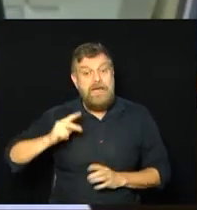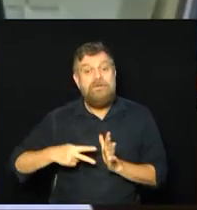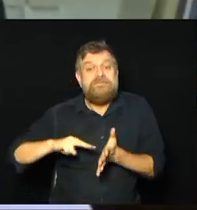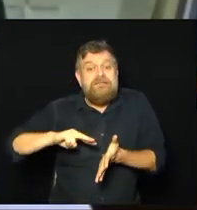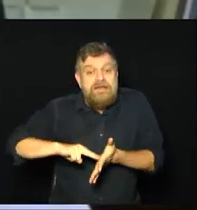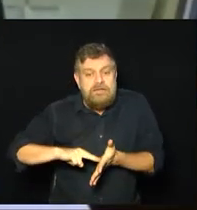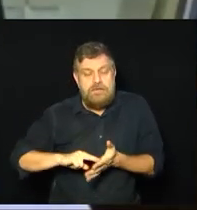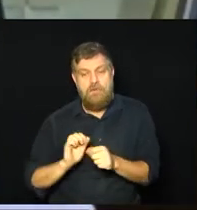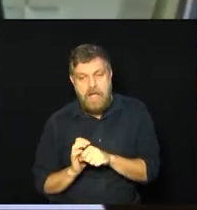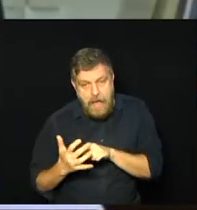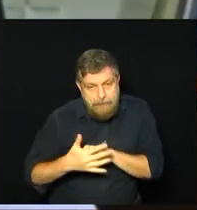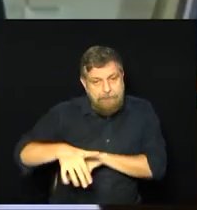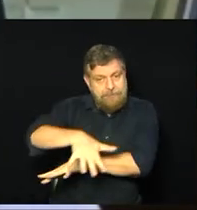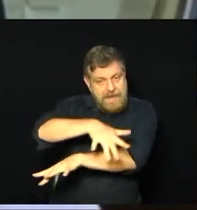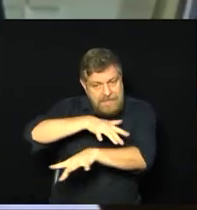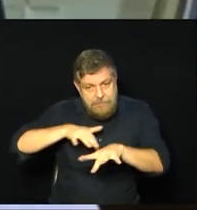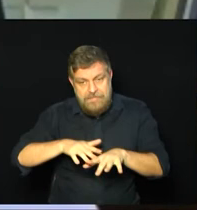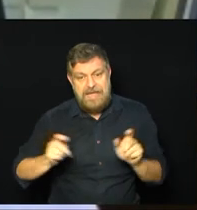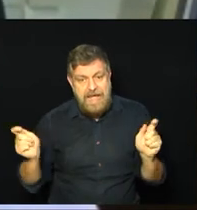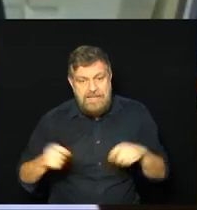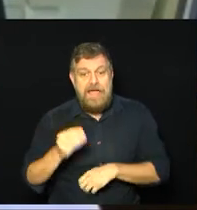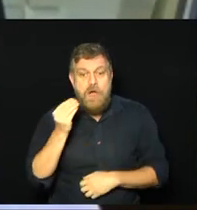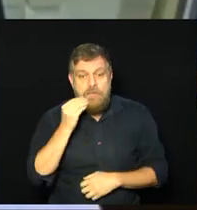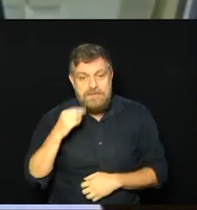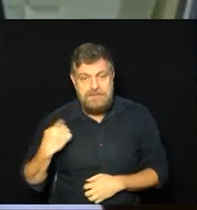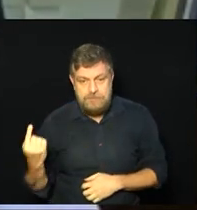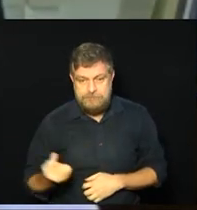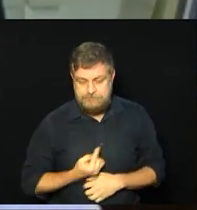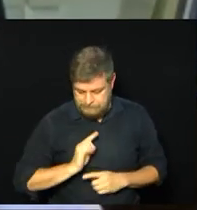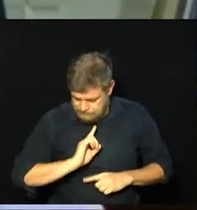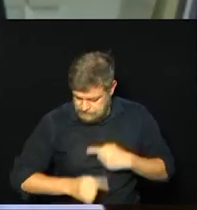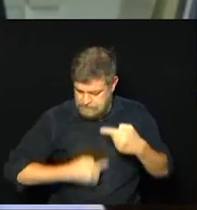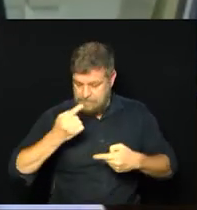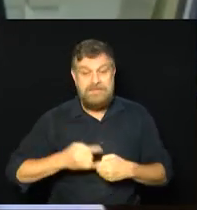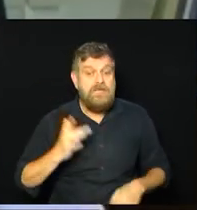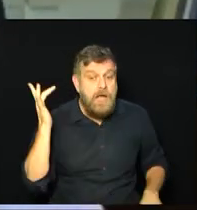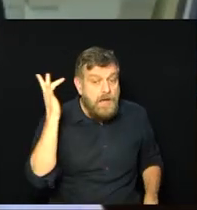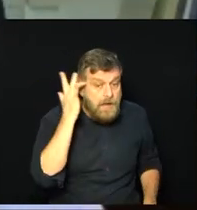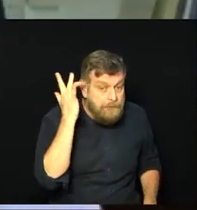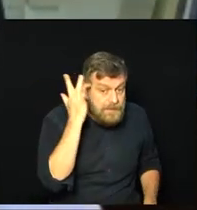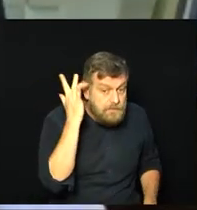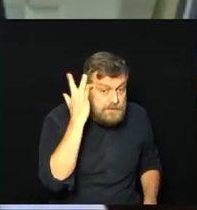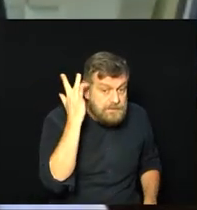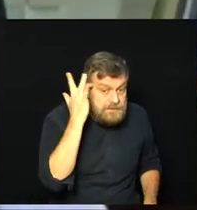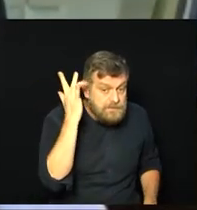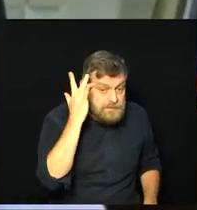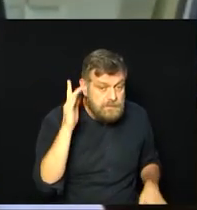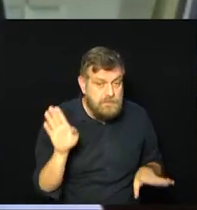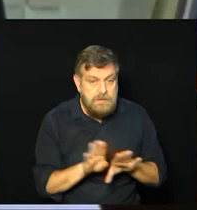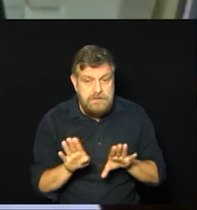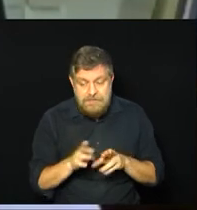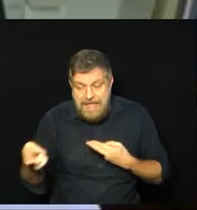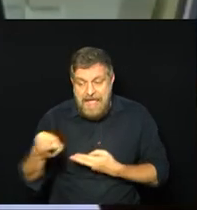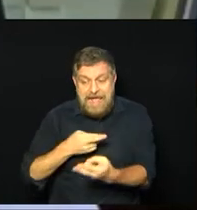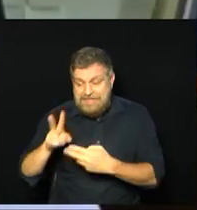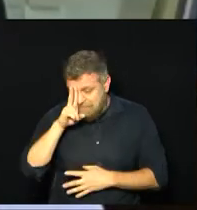a pandemia traz uma grande oportunidade de crescimento, de amadurecimento, de fortalecimento das